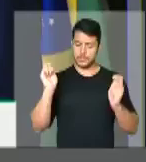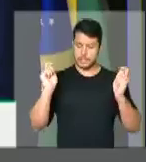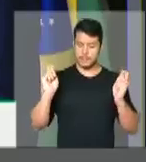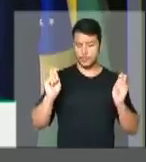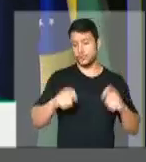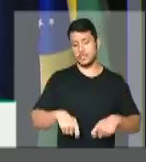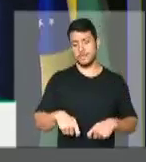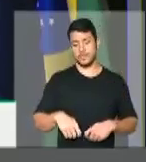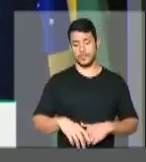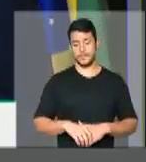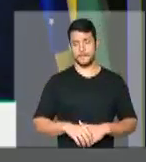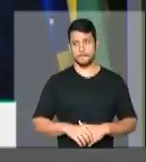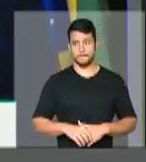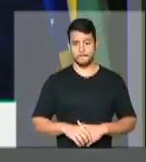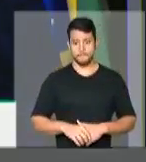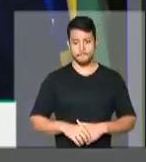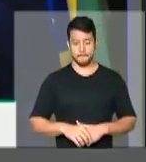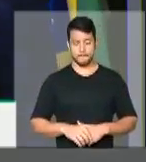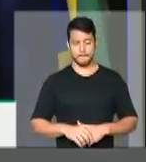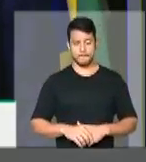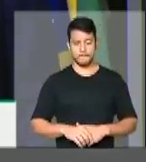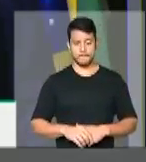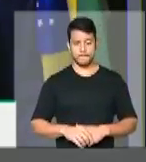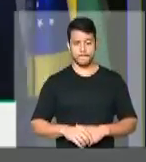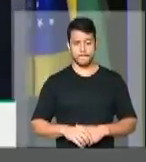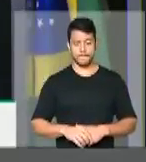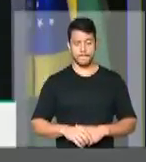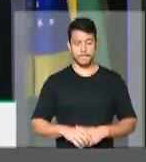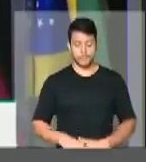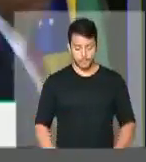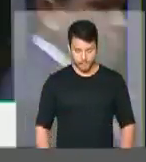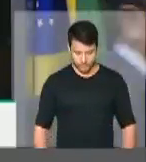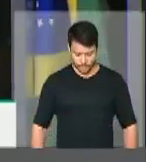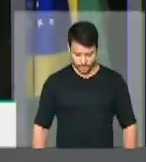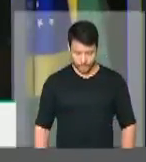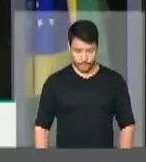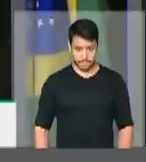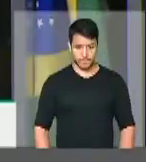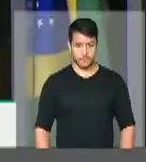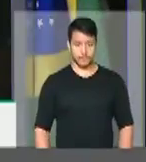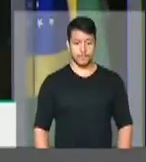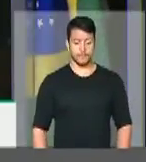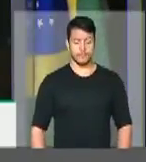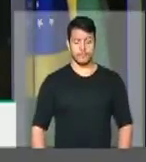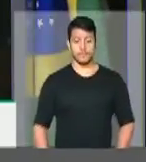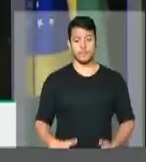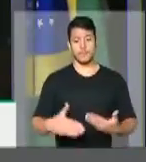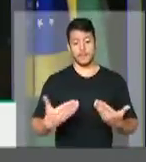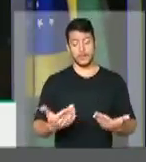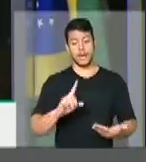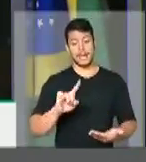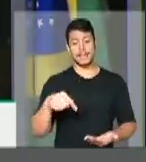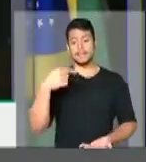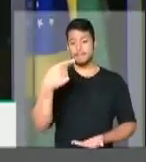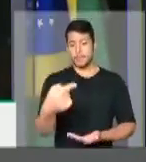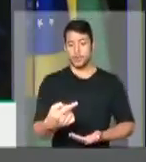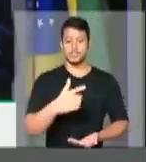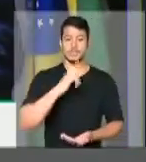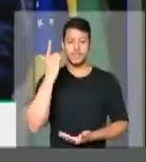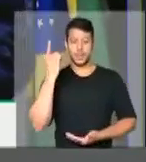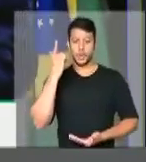evolução histórica das instituições brasileiras e do próprio país iria levá-lo a um sentido